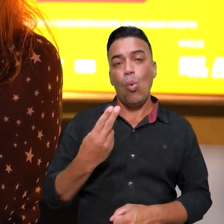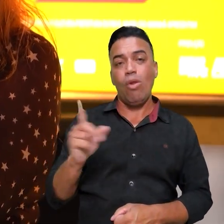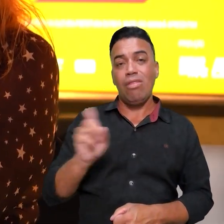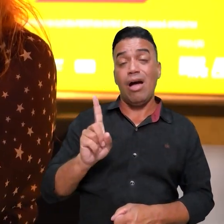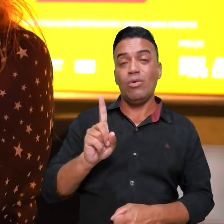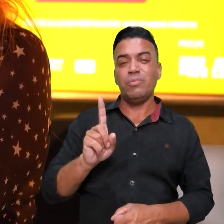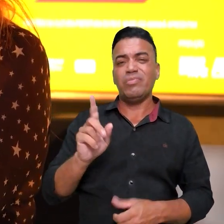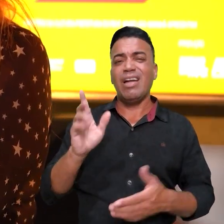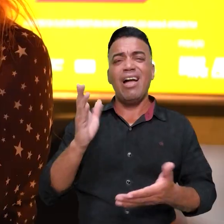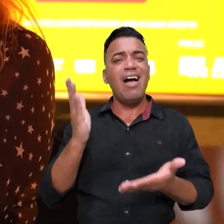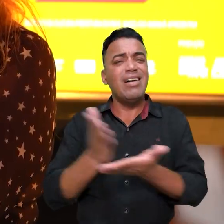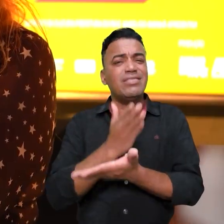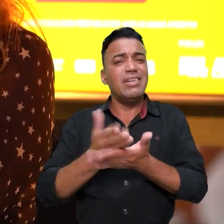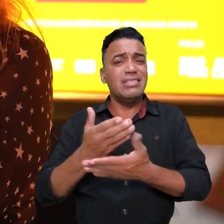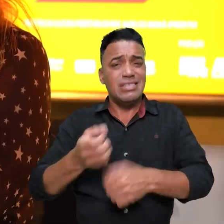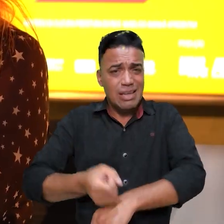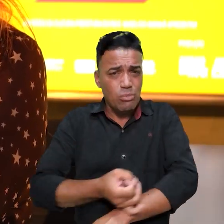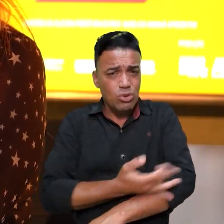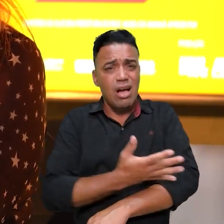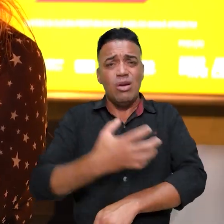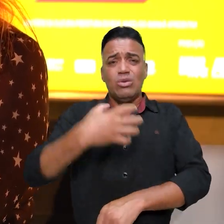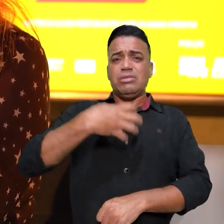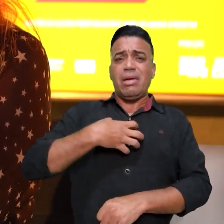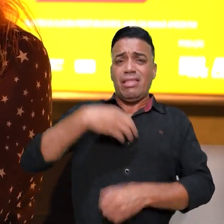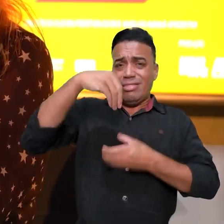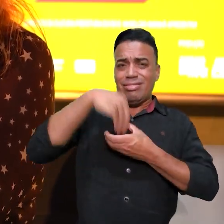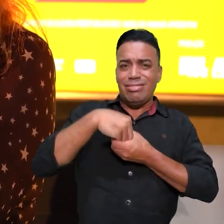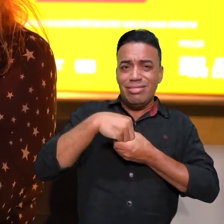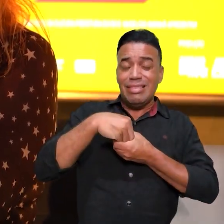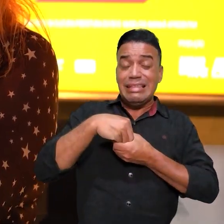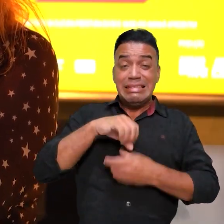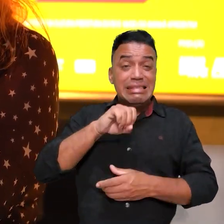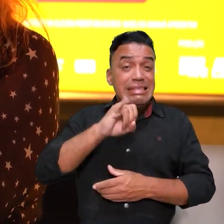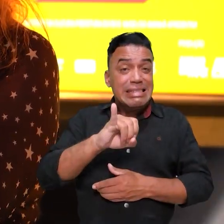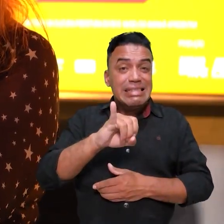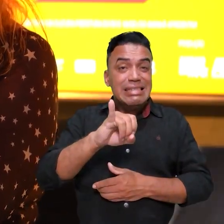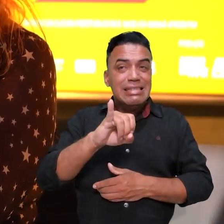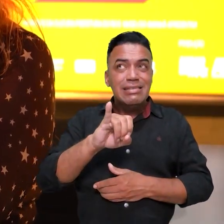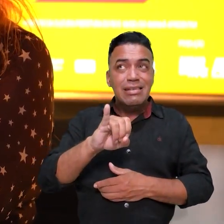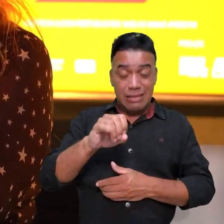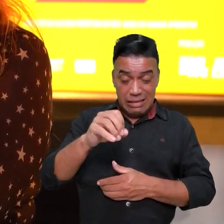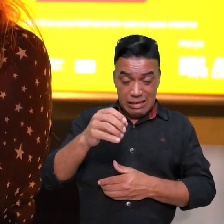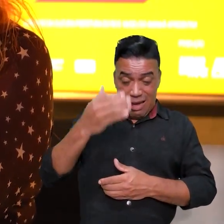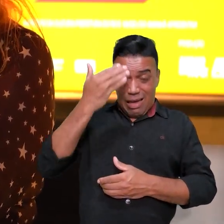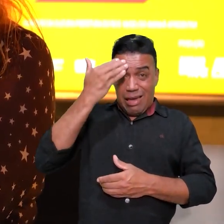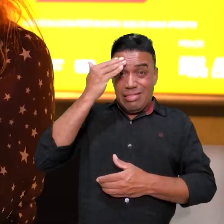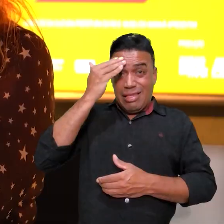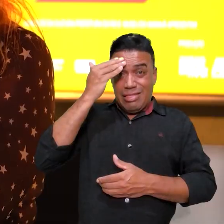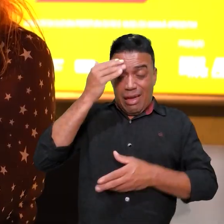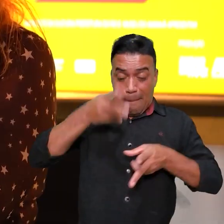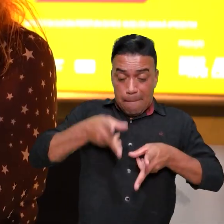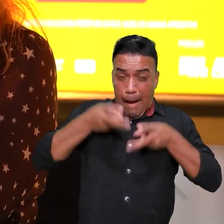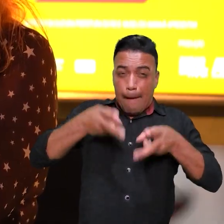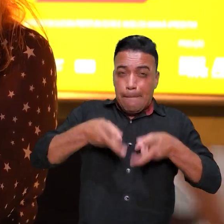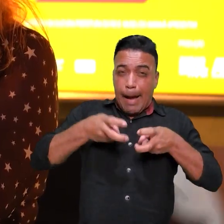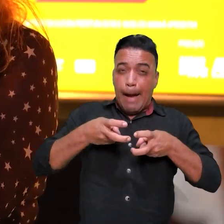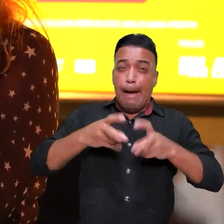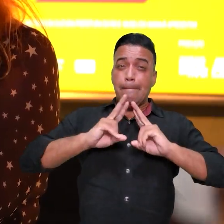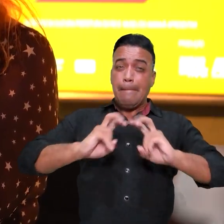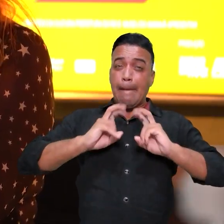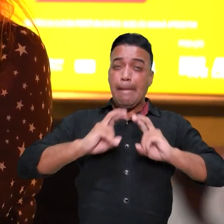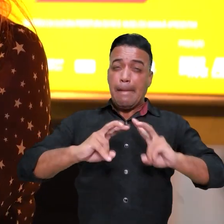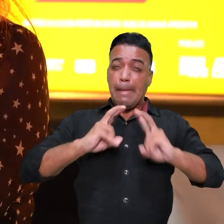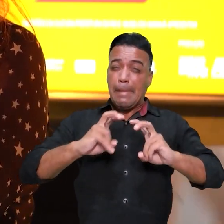nós, sentimentos, emoções, que, se a gente não entender, não explorar, a